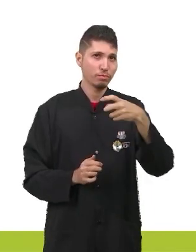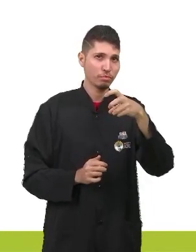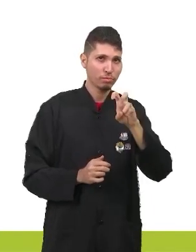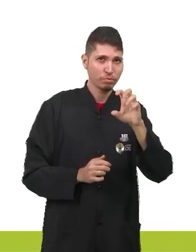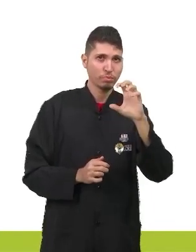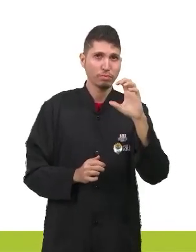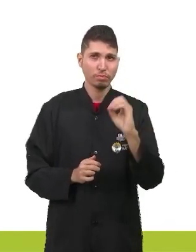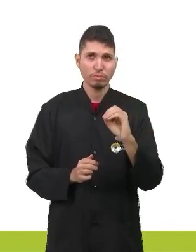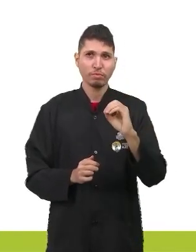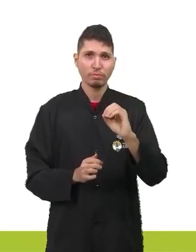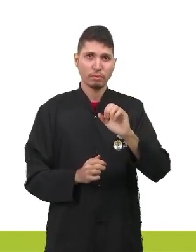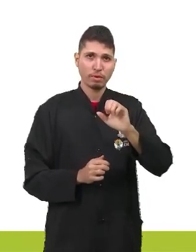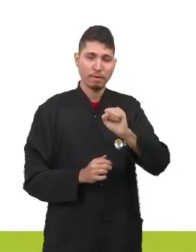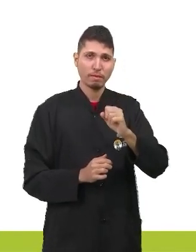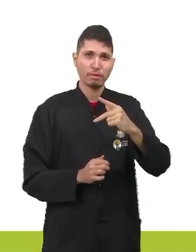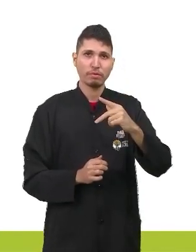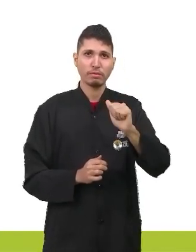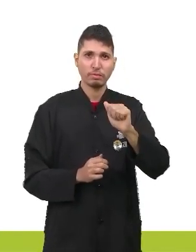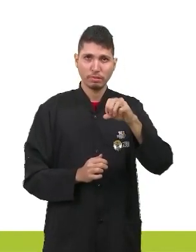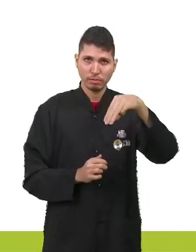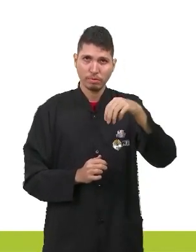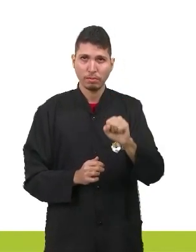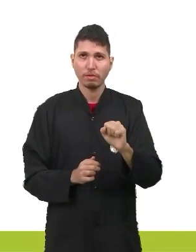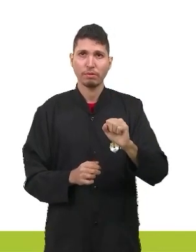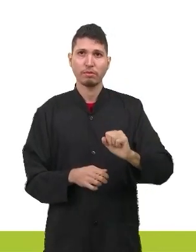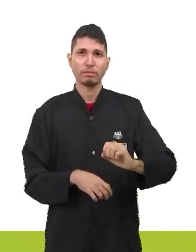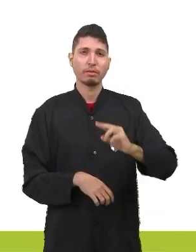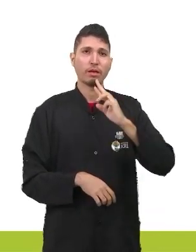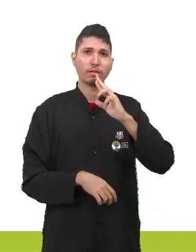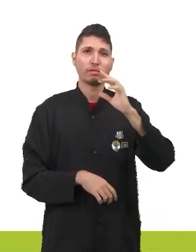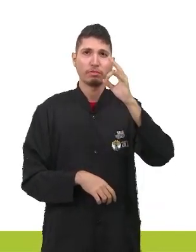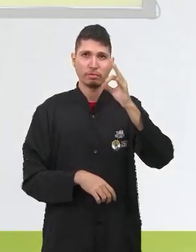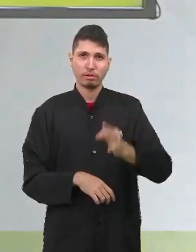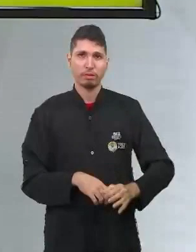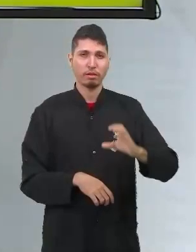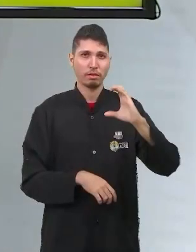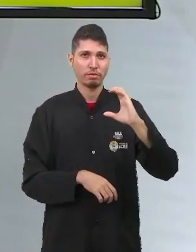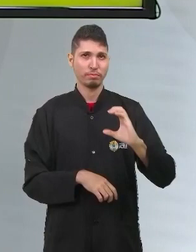250 spams. Alternativa correta, letra C. Tá